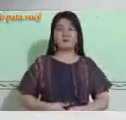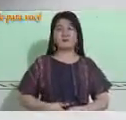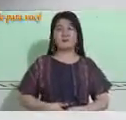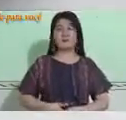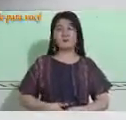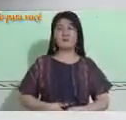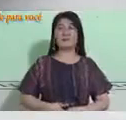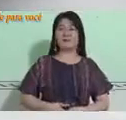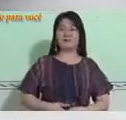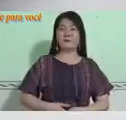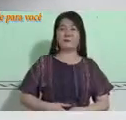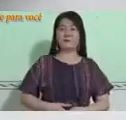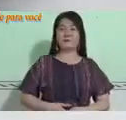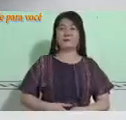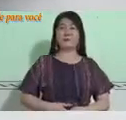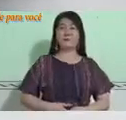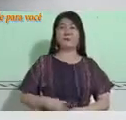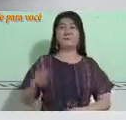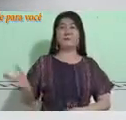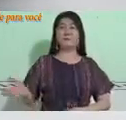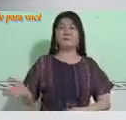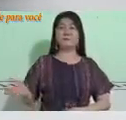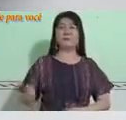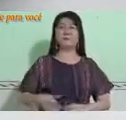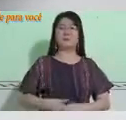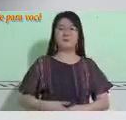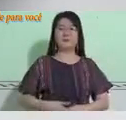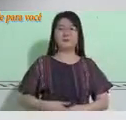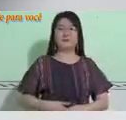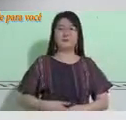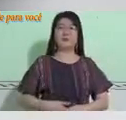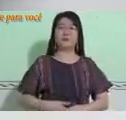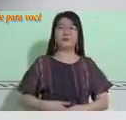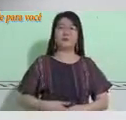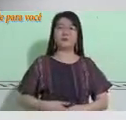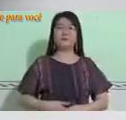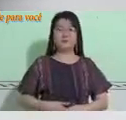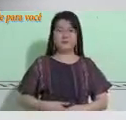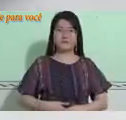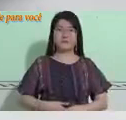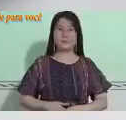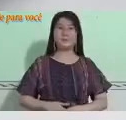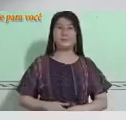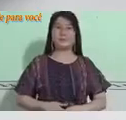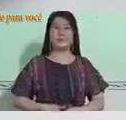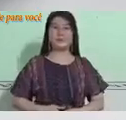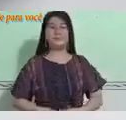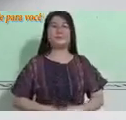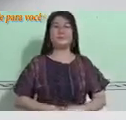inquietas, que é um distúrbio do sono caracterizado pelo movimento involuntário dos pés e das pernas.